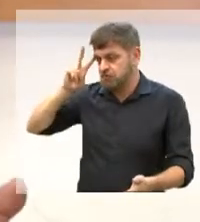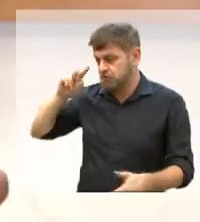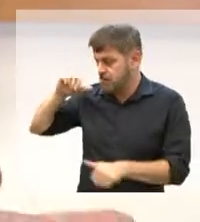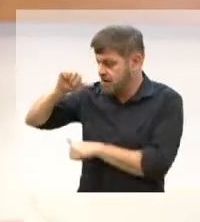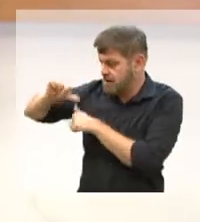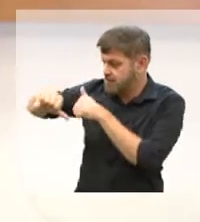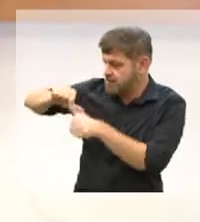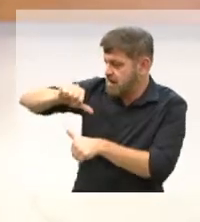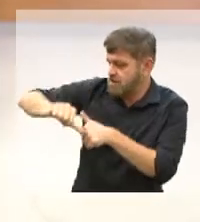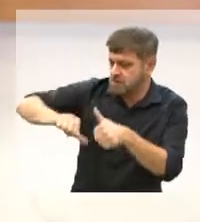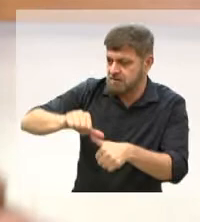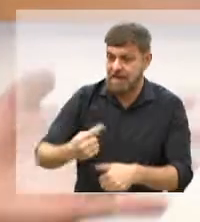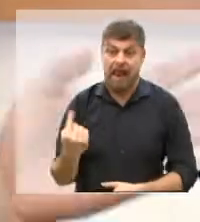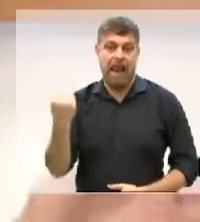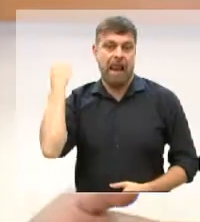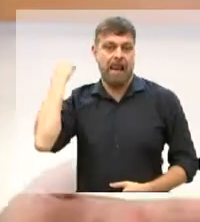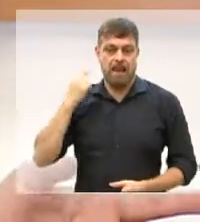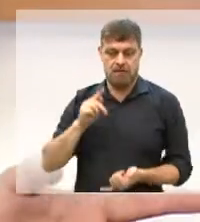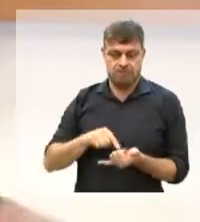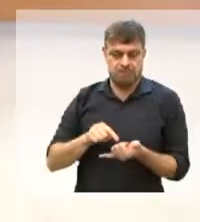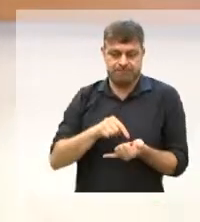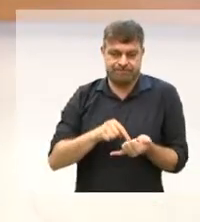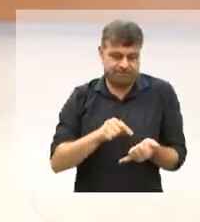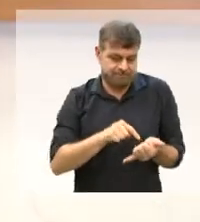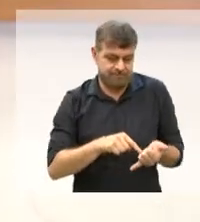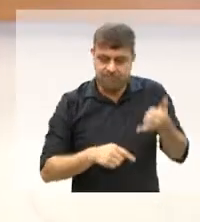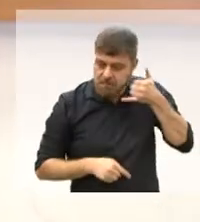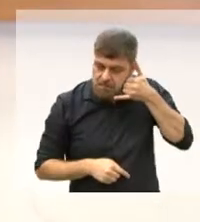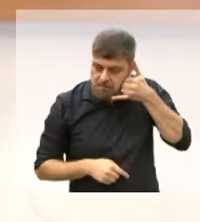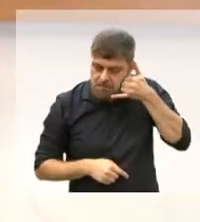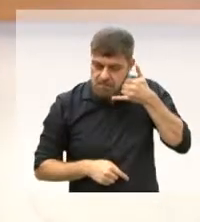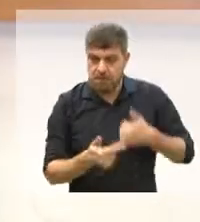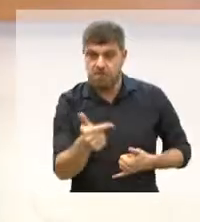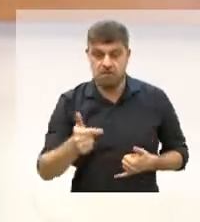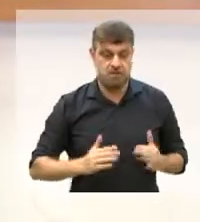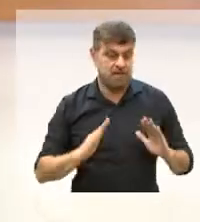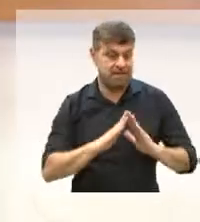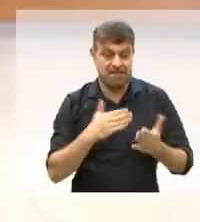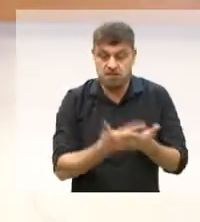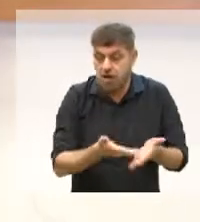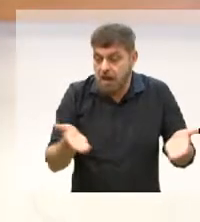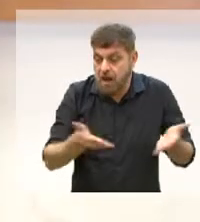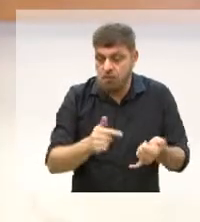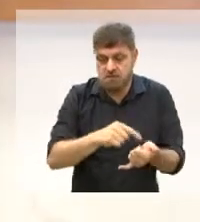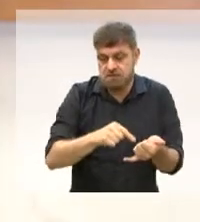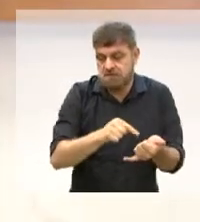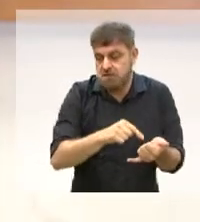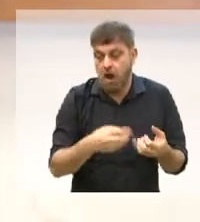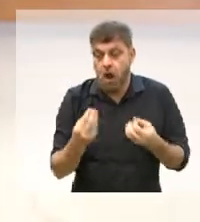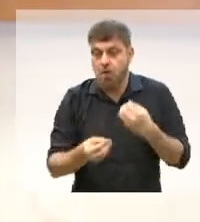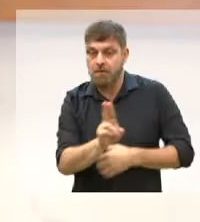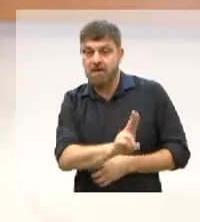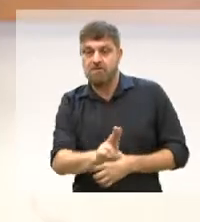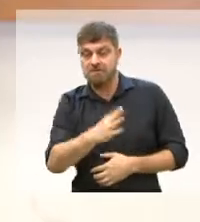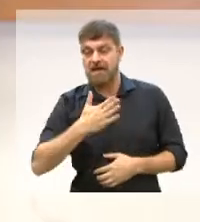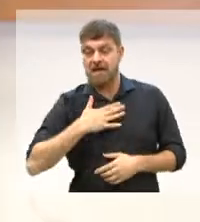não tinha celular alguns anos atrás, hoje o celular está na sala de aula, como que eu posso inserir isso no meu trabalho como professor, né? E